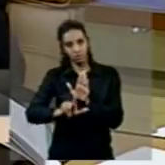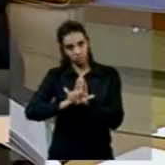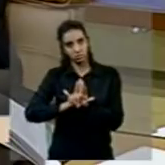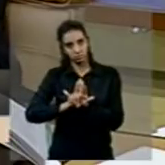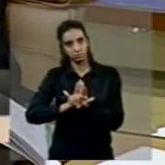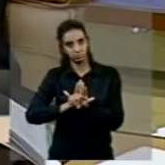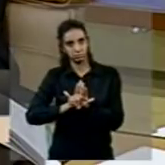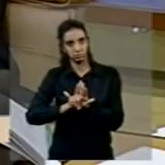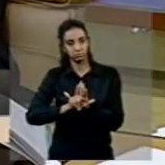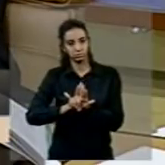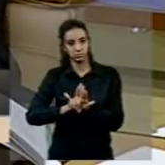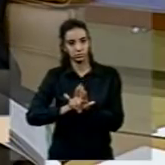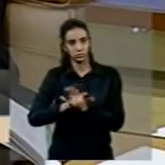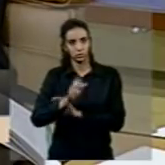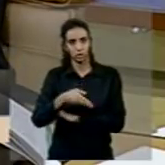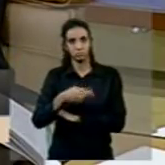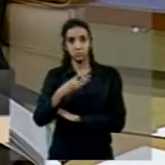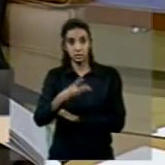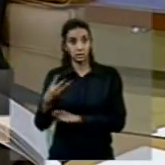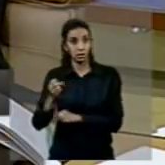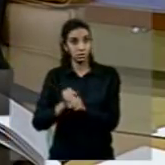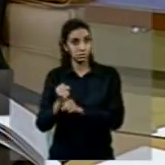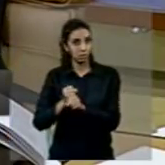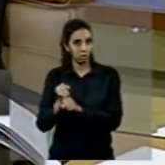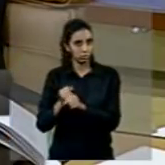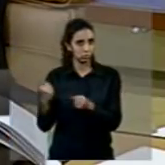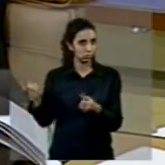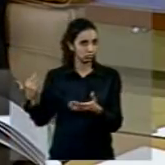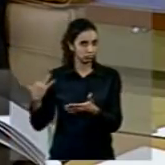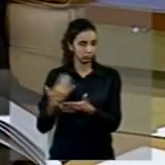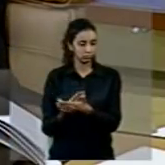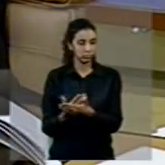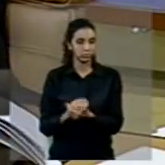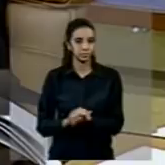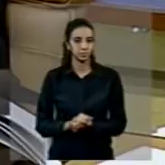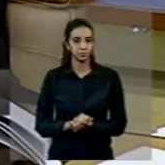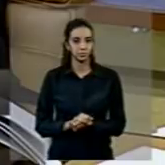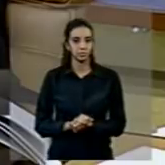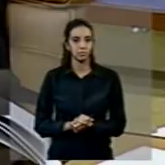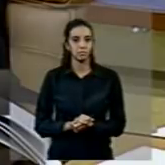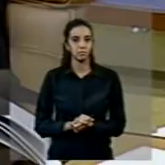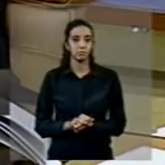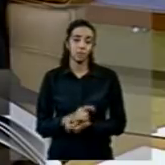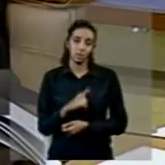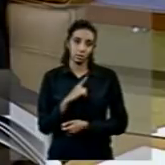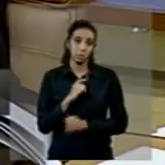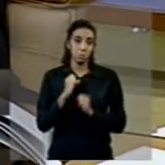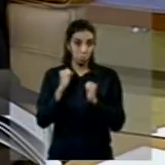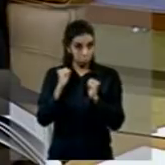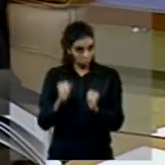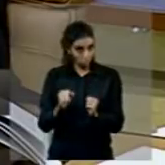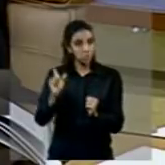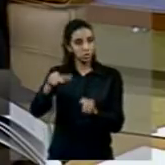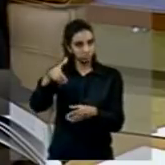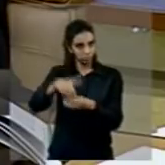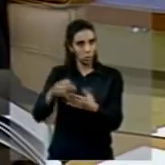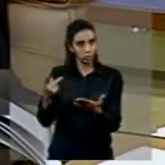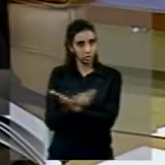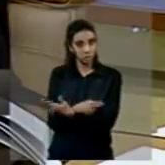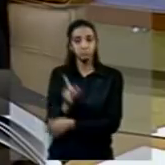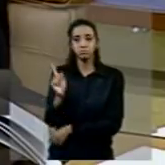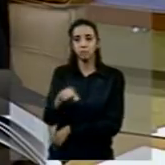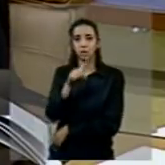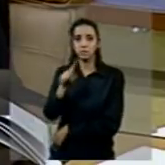em vigor há 33 anos, no qual se tem exatamente a possibilidade de cancelamento de título de